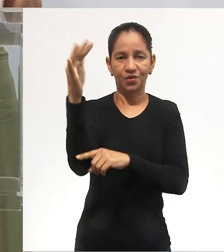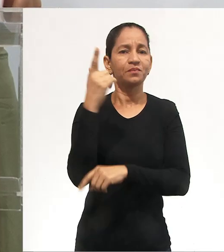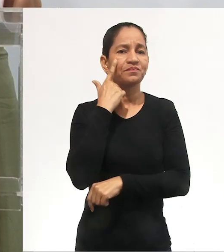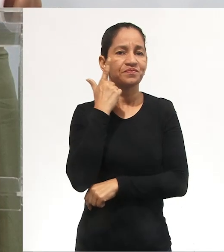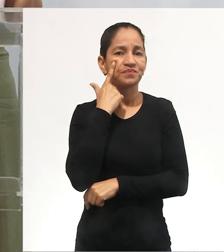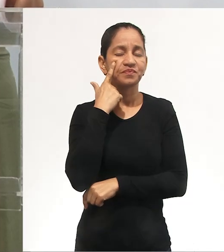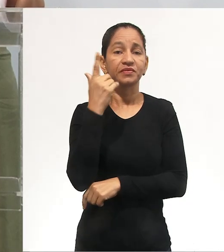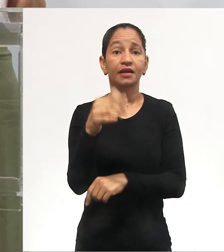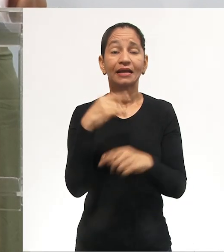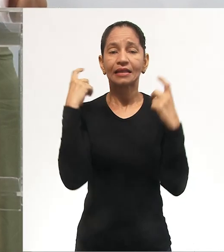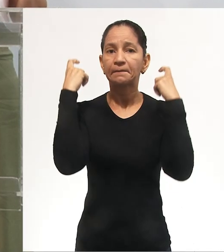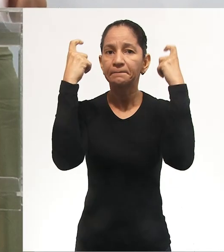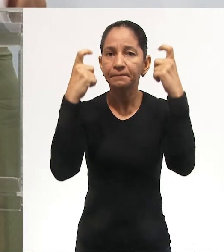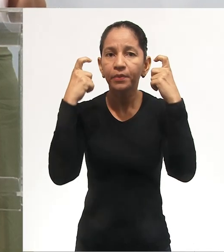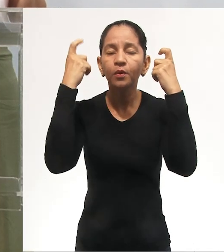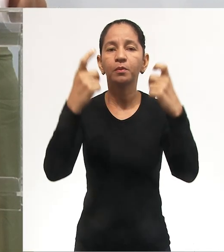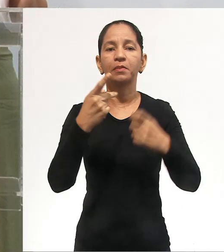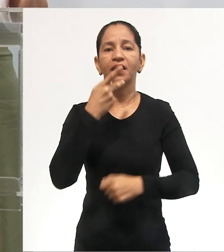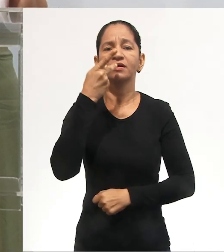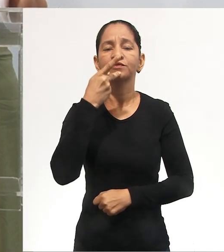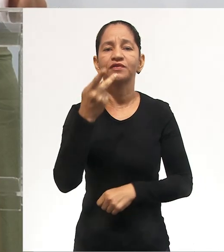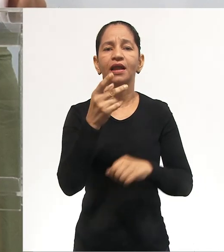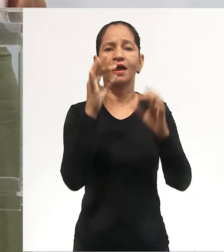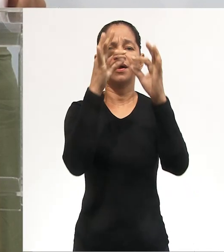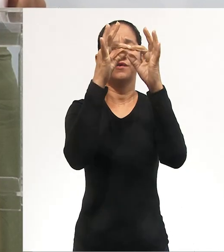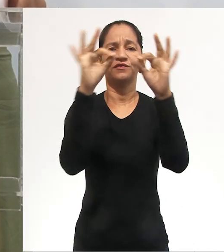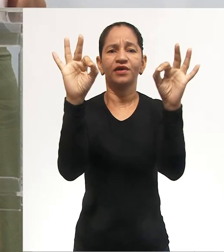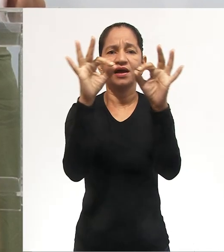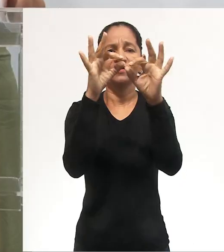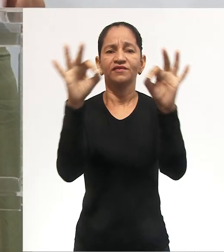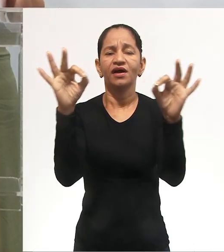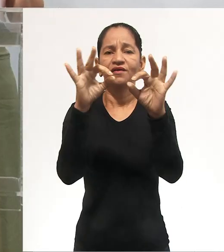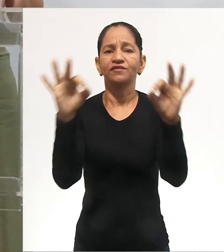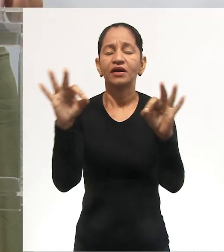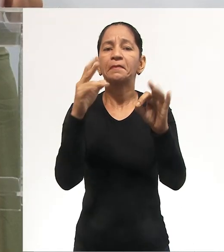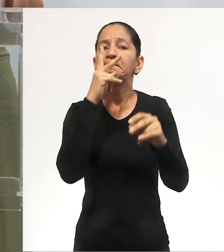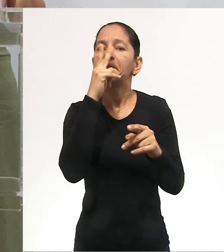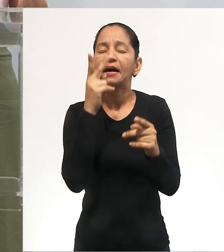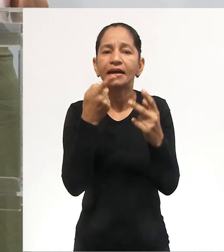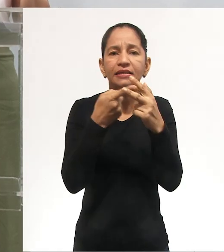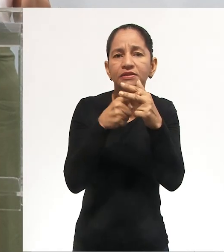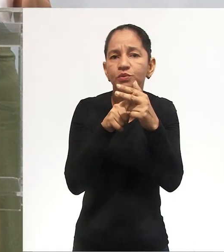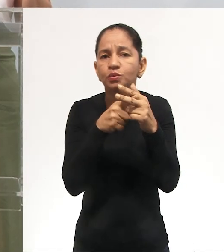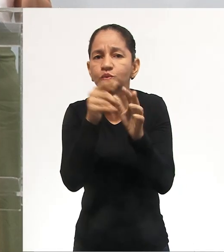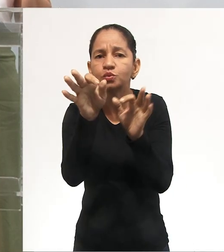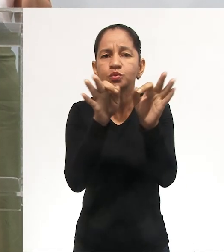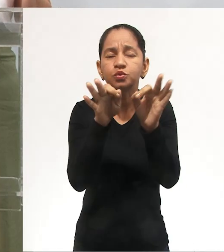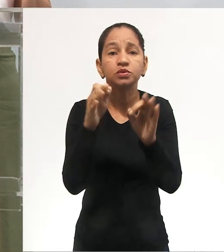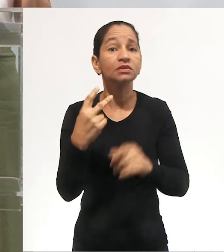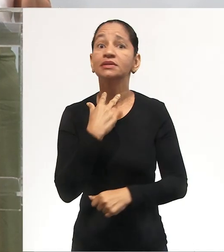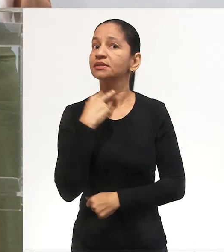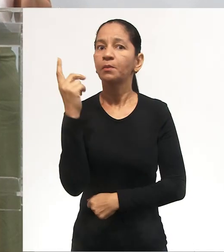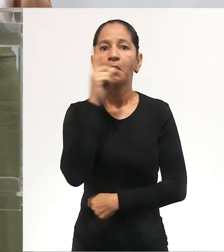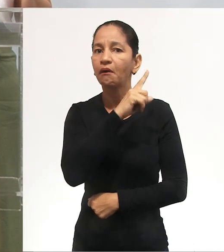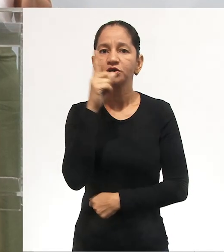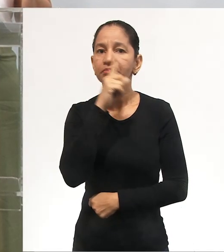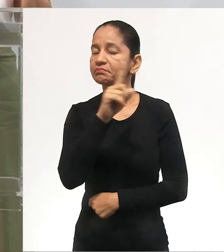linguagem que você está preocupado, é uma linguagem mais monitorada, onde você cuida